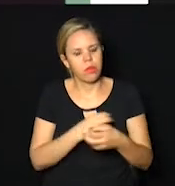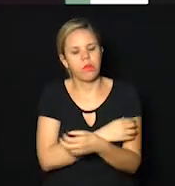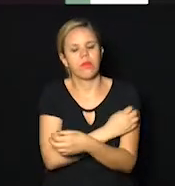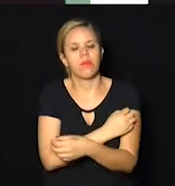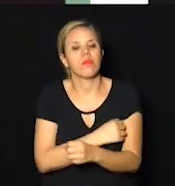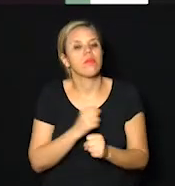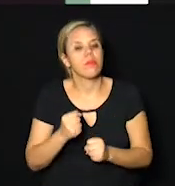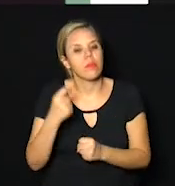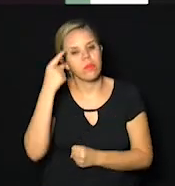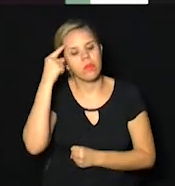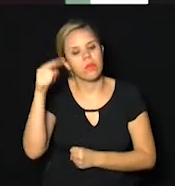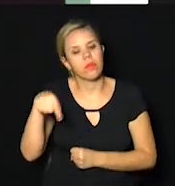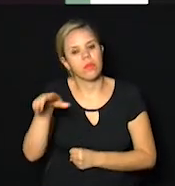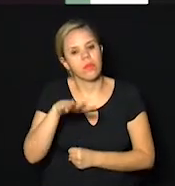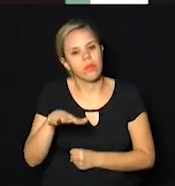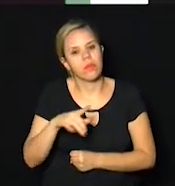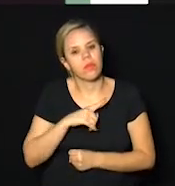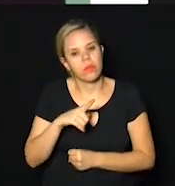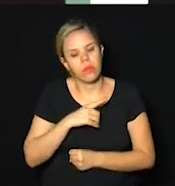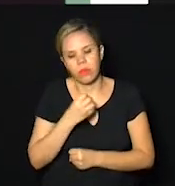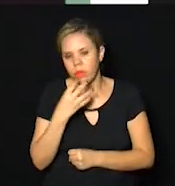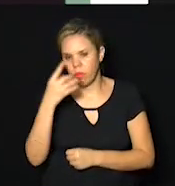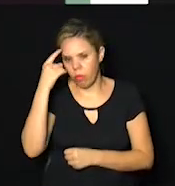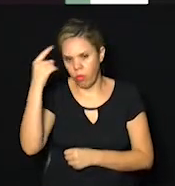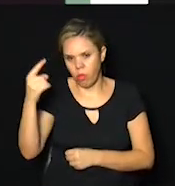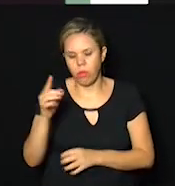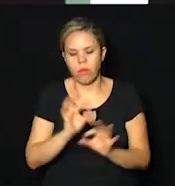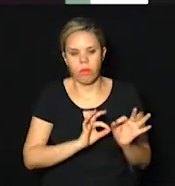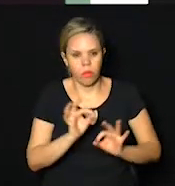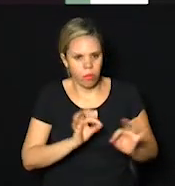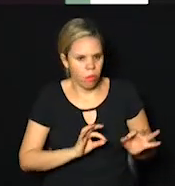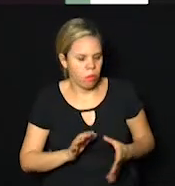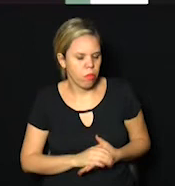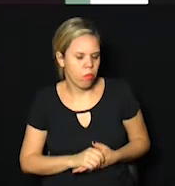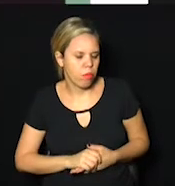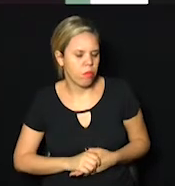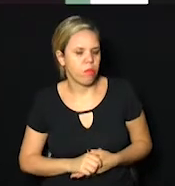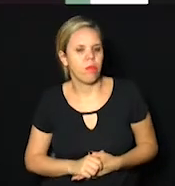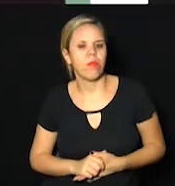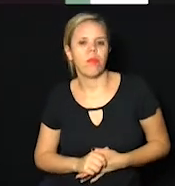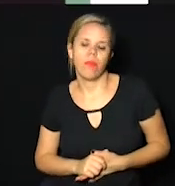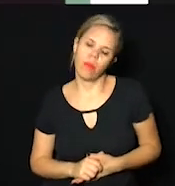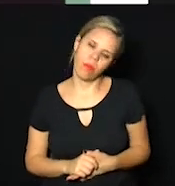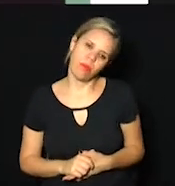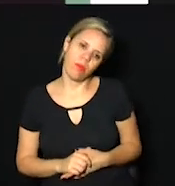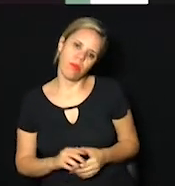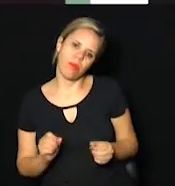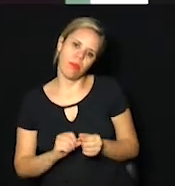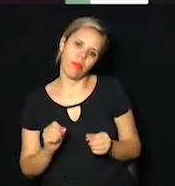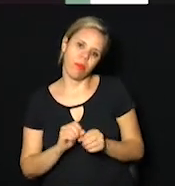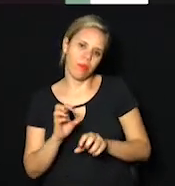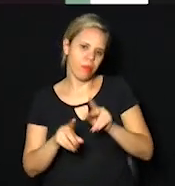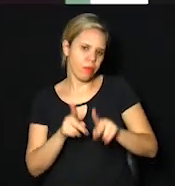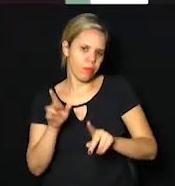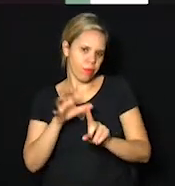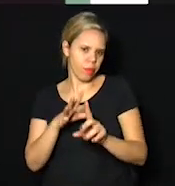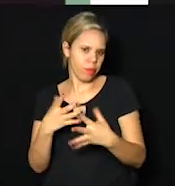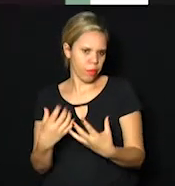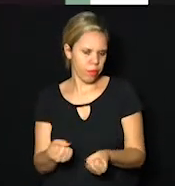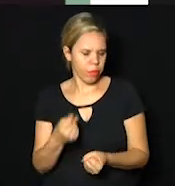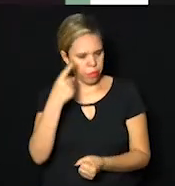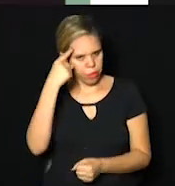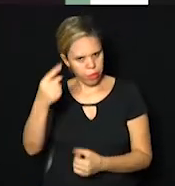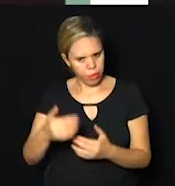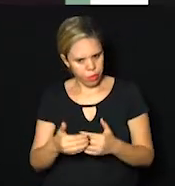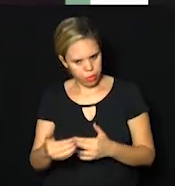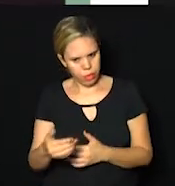das ideias. Quando eu tenho boas ideias, eu as organizo, fazendo com que as pessoas reconheçam as minhas ideias a partir daquilo que eu